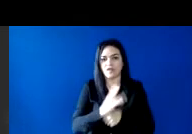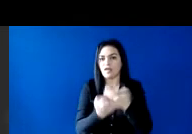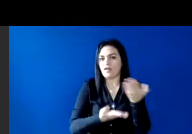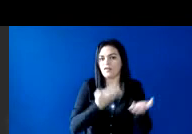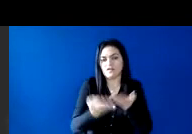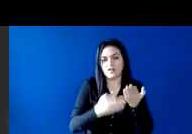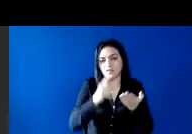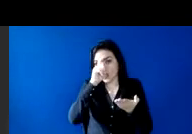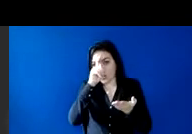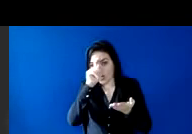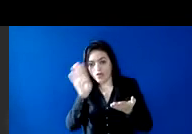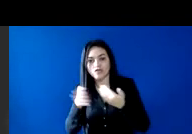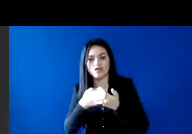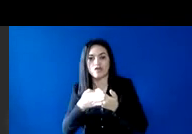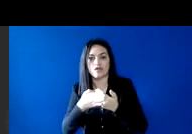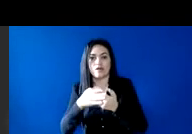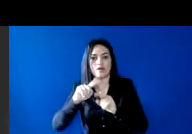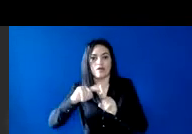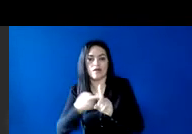maternidades, transformando